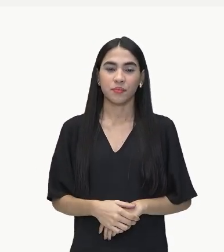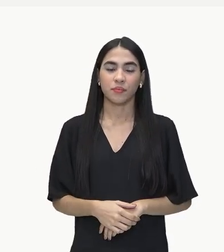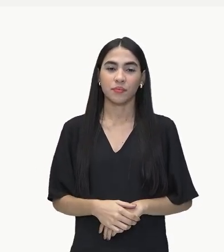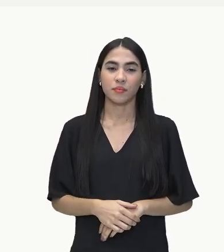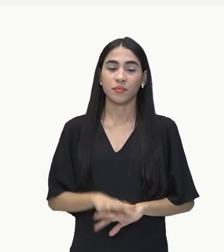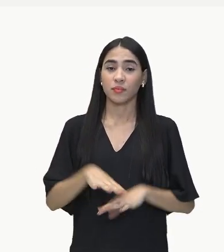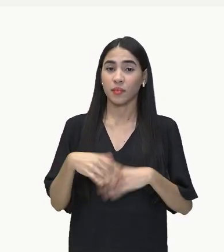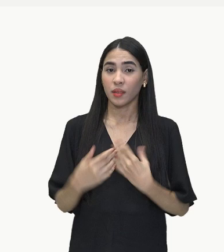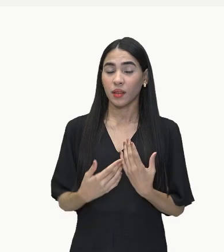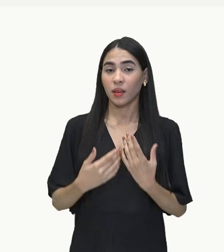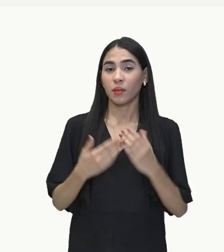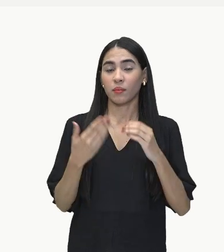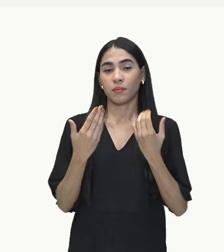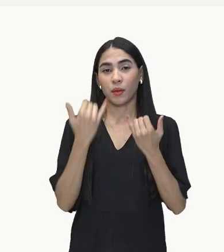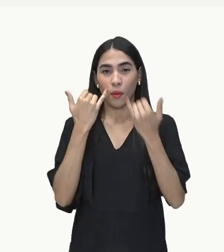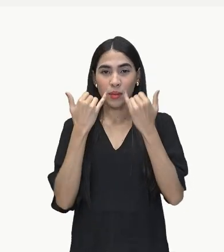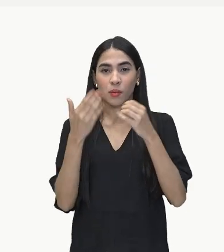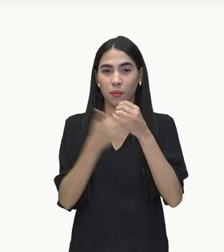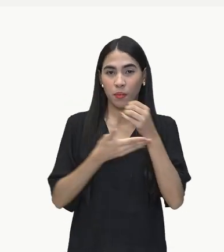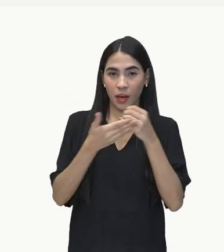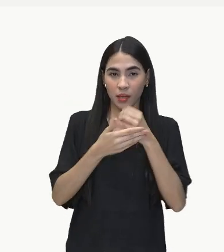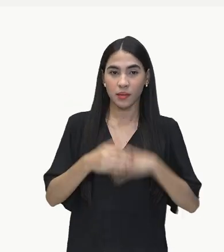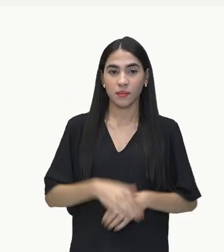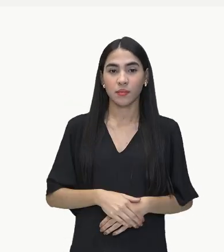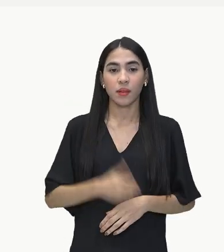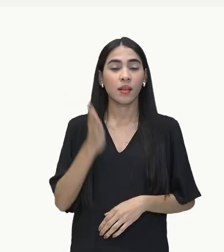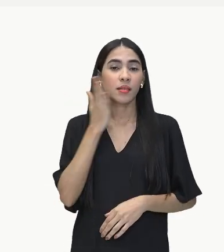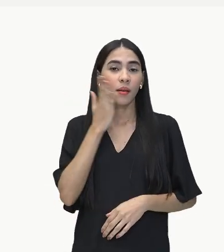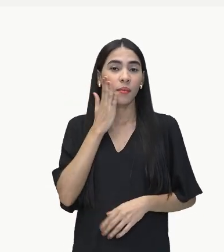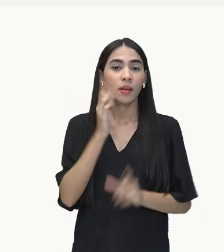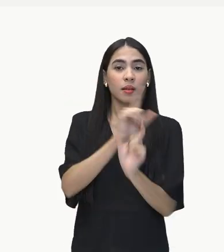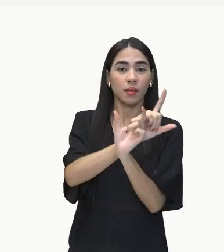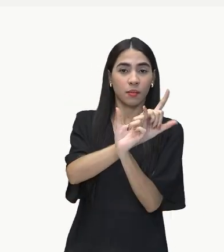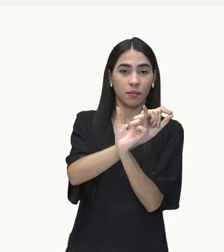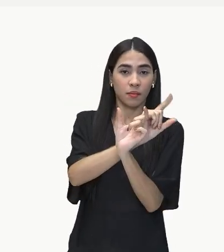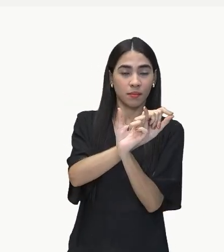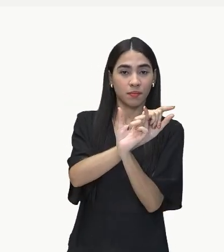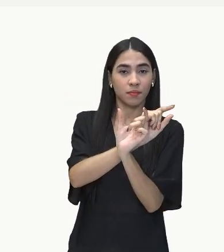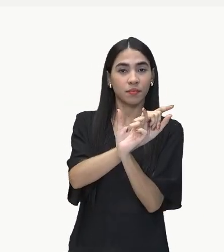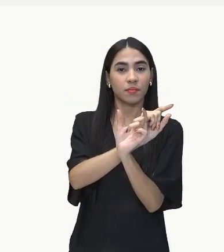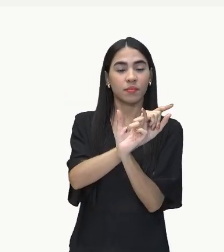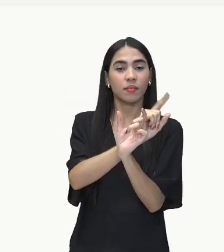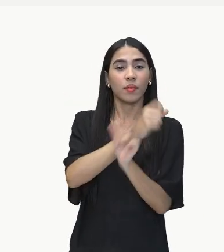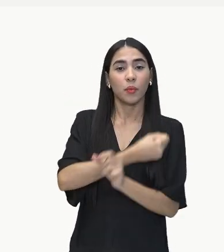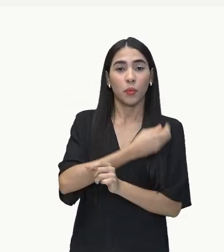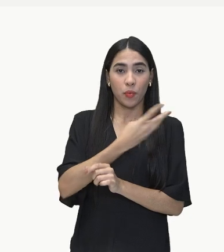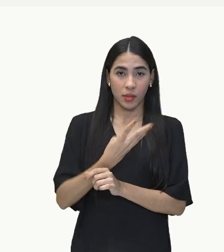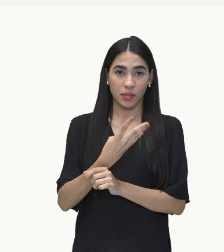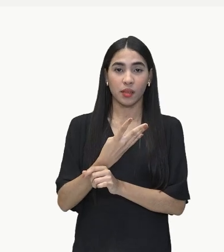os itens básicos são saber o prefixo, que indica a